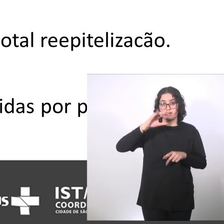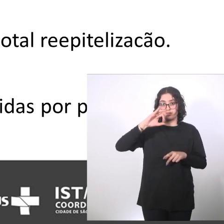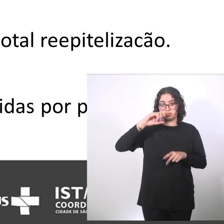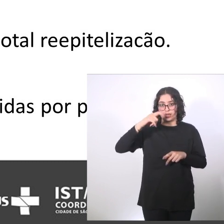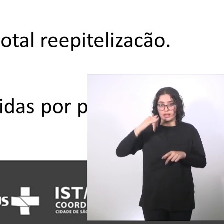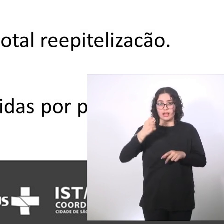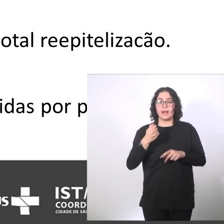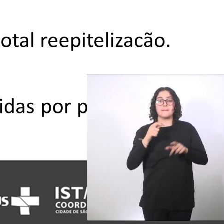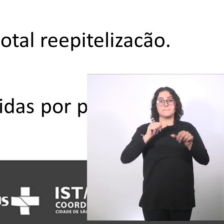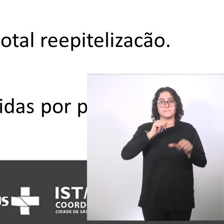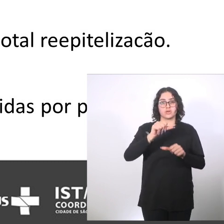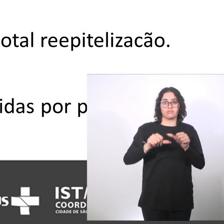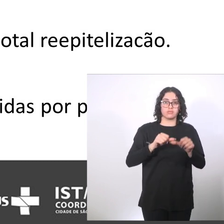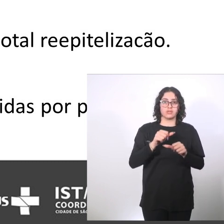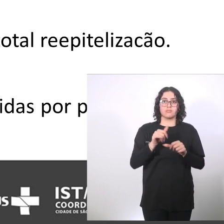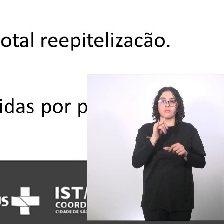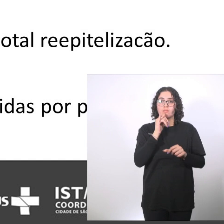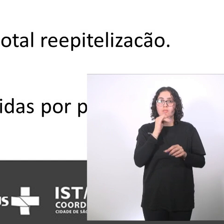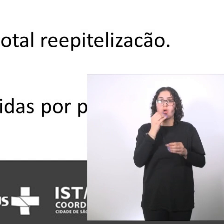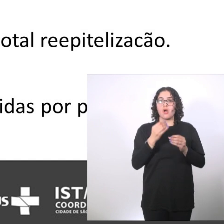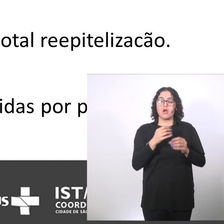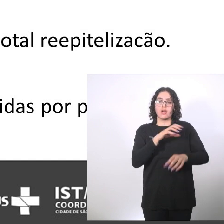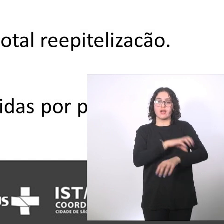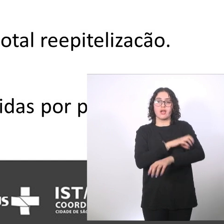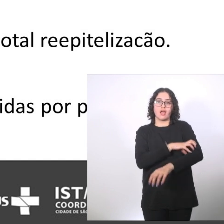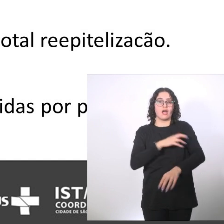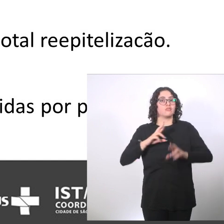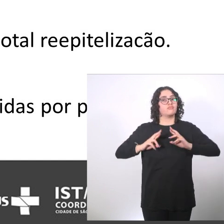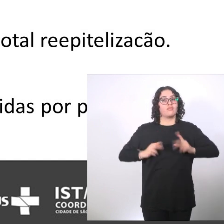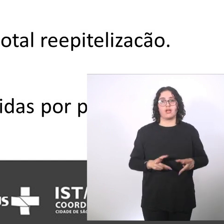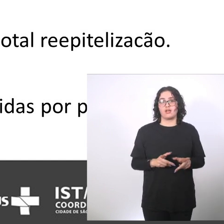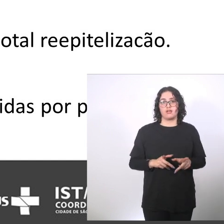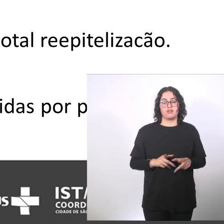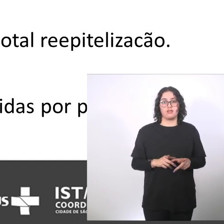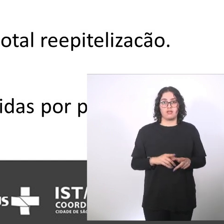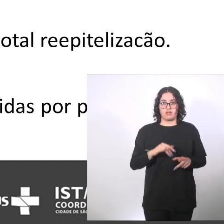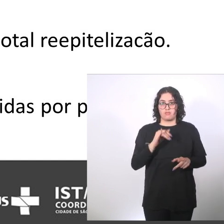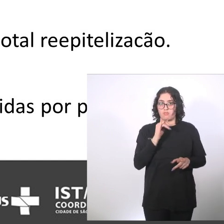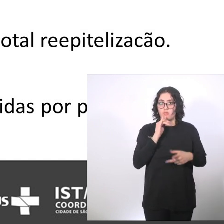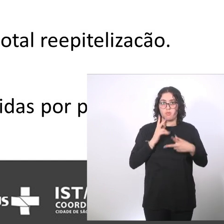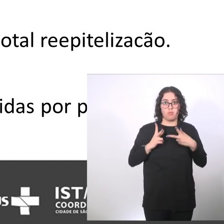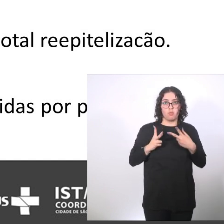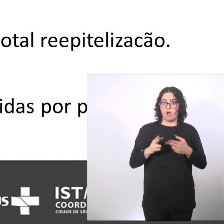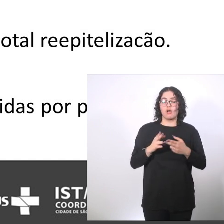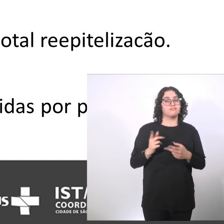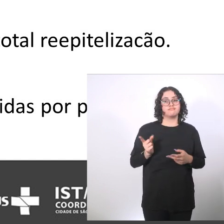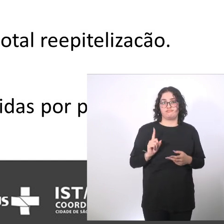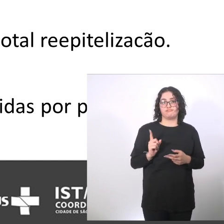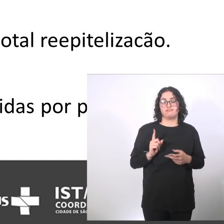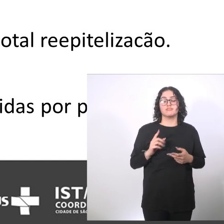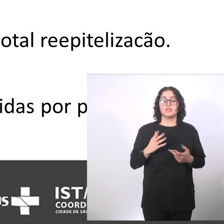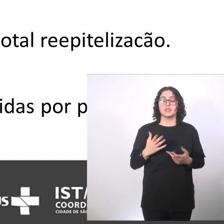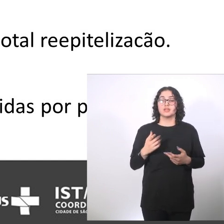estar em estágios diferentes, em regiões diferentes do corpo, mas numa mesma região, elas costumam estar numa